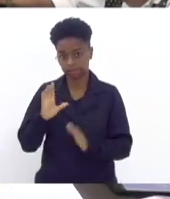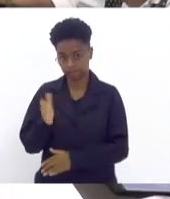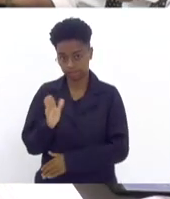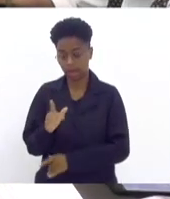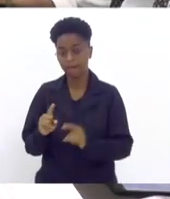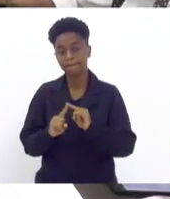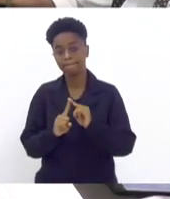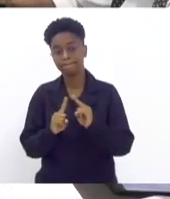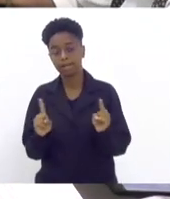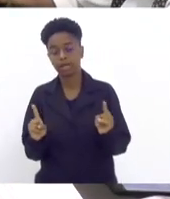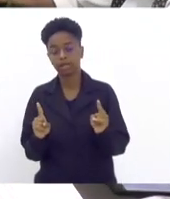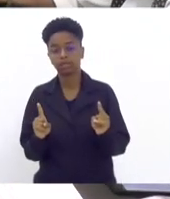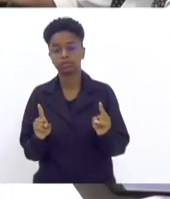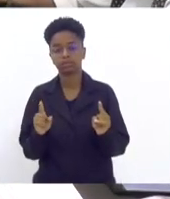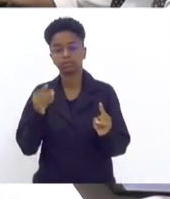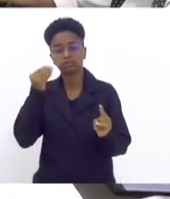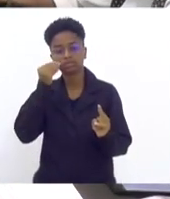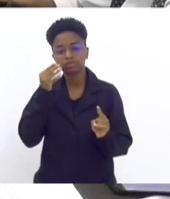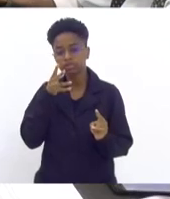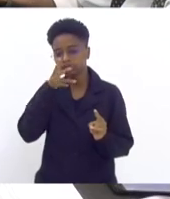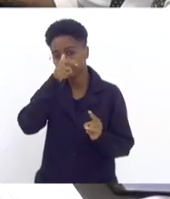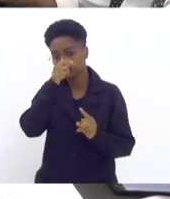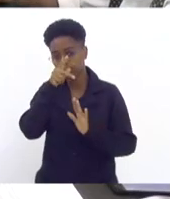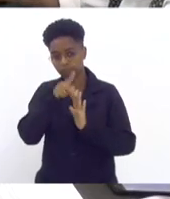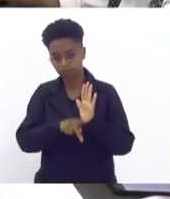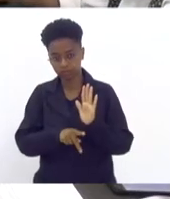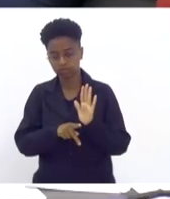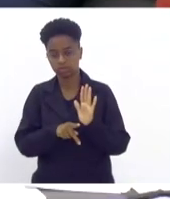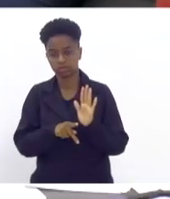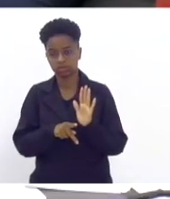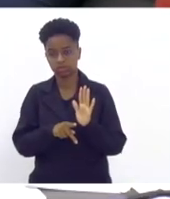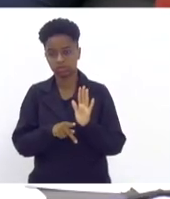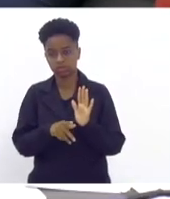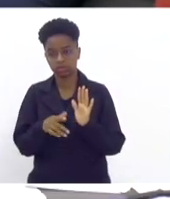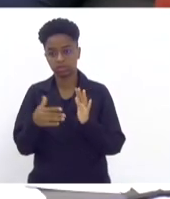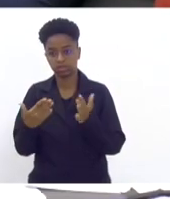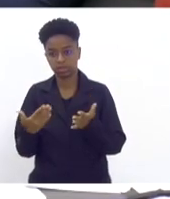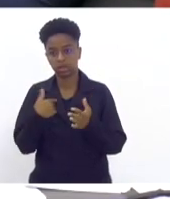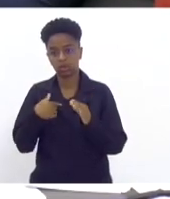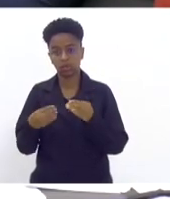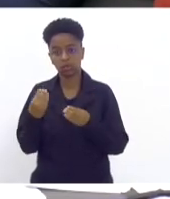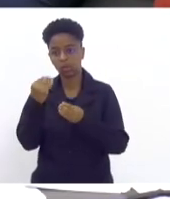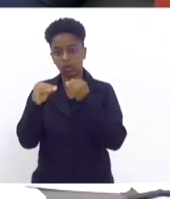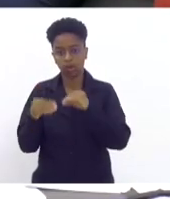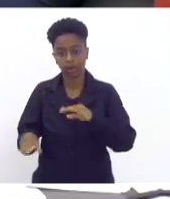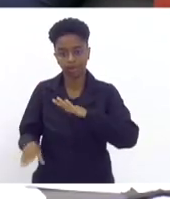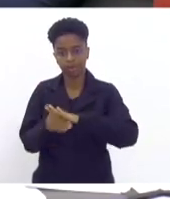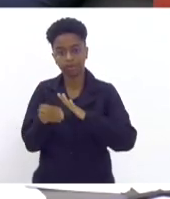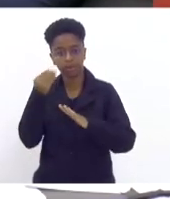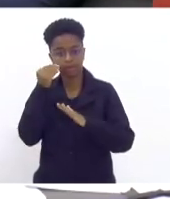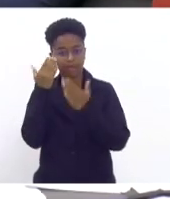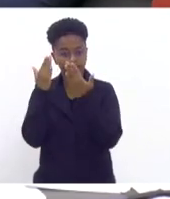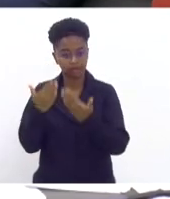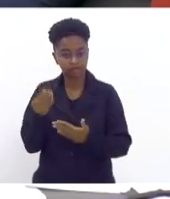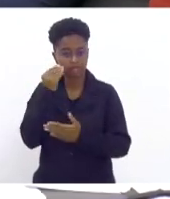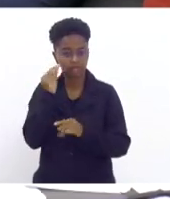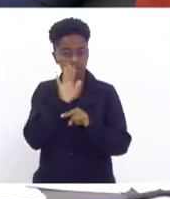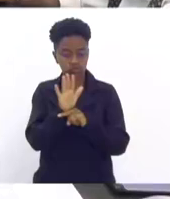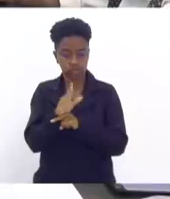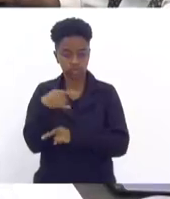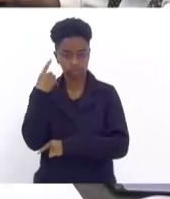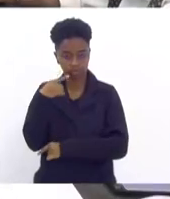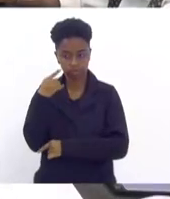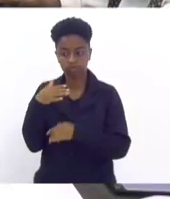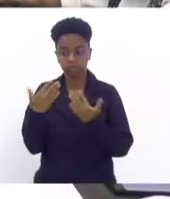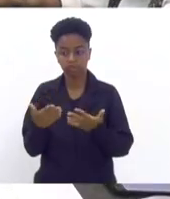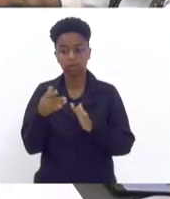só que na tentativa de salvar o projeto, eu dei com emendas para poder avaliar, para tentar ajudar a deputada. Então, o